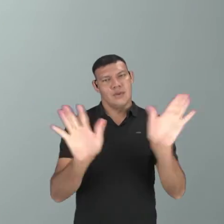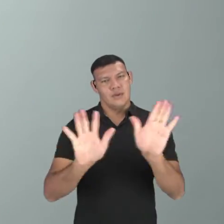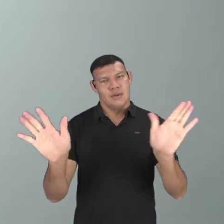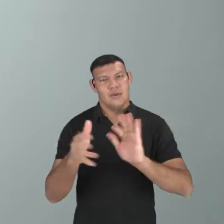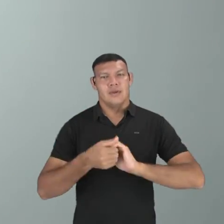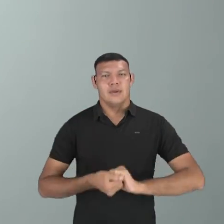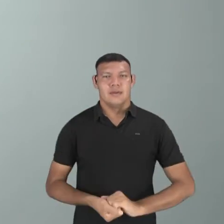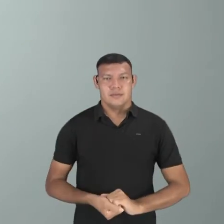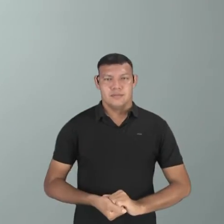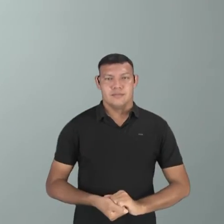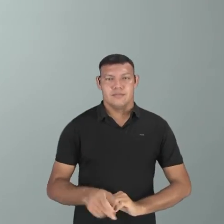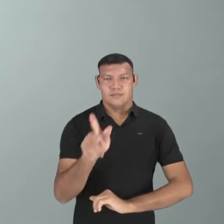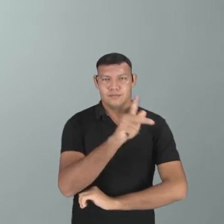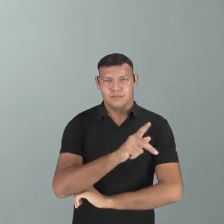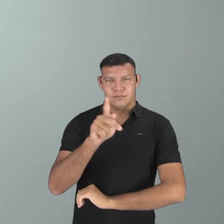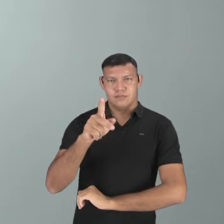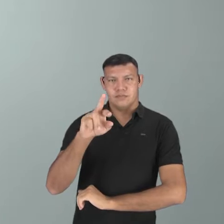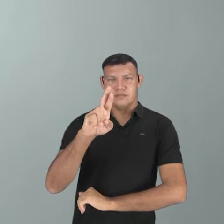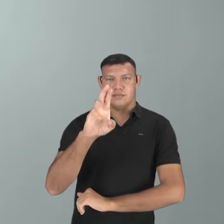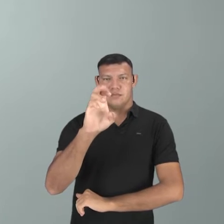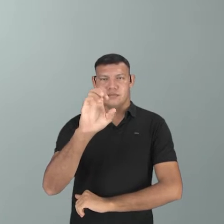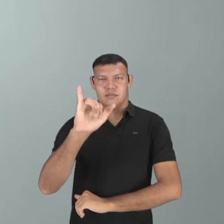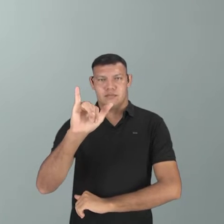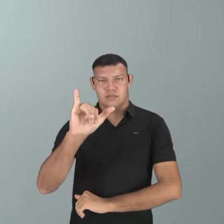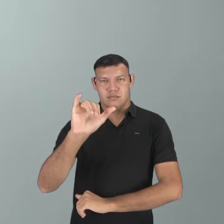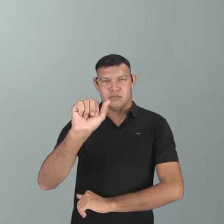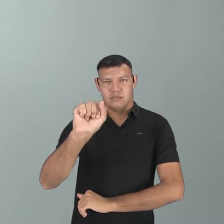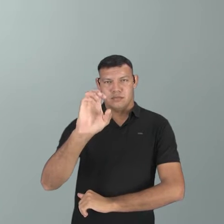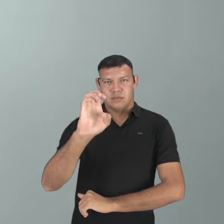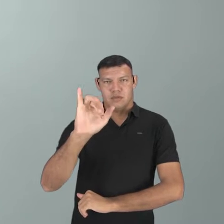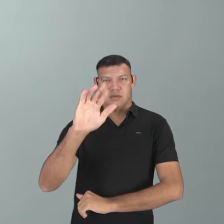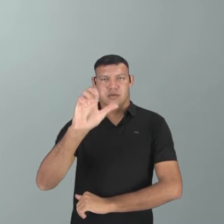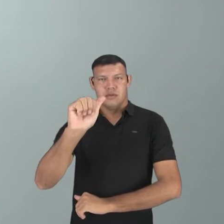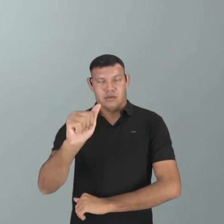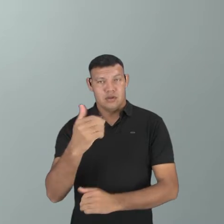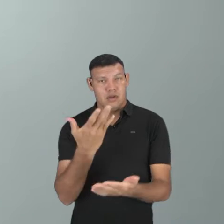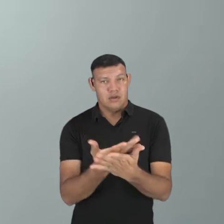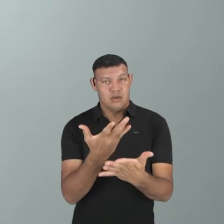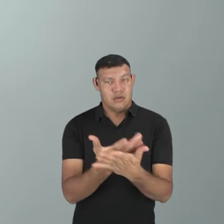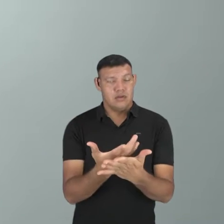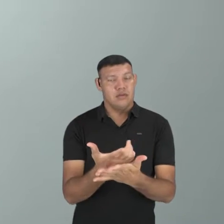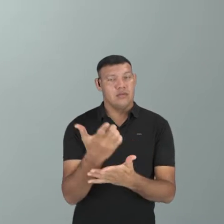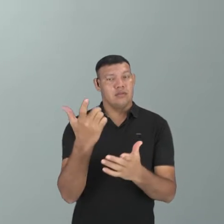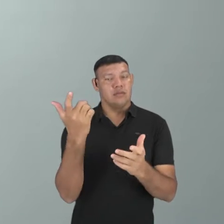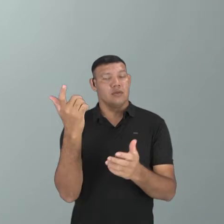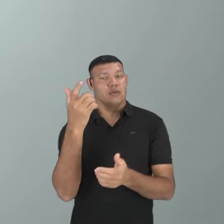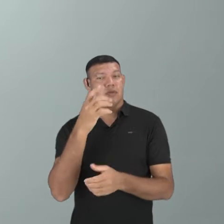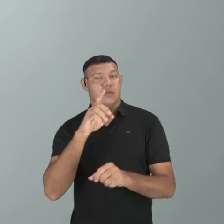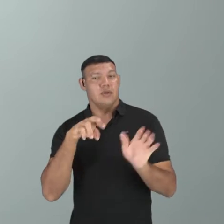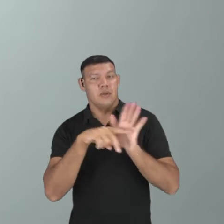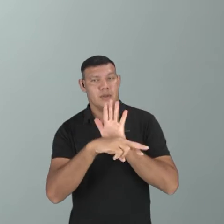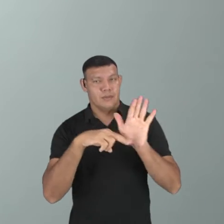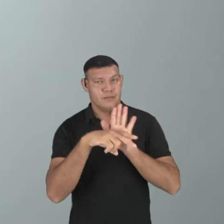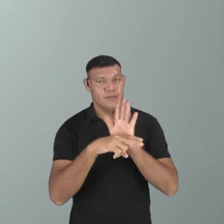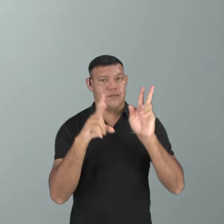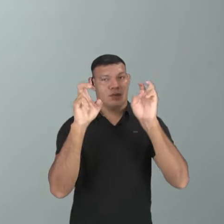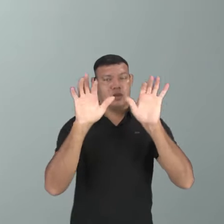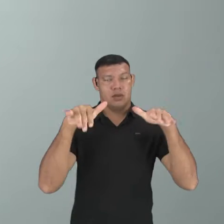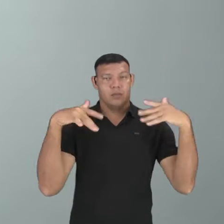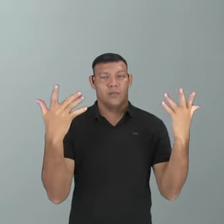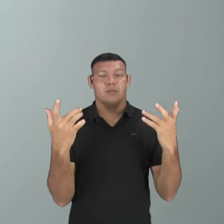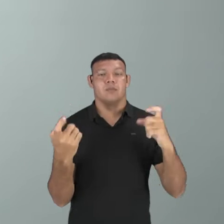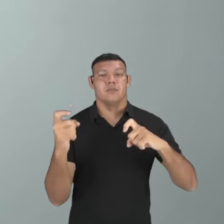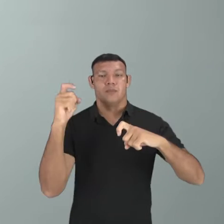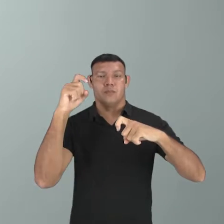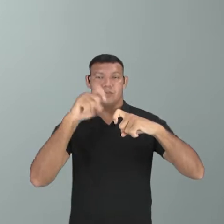Olá, eu sou a professora Priscila. Hoje nós teremos mais uma aula de biologia e o nosso tema de hoje será o sistema reprodutor